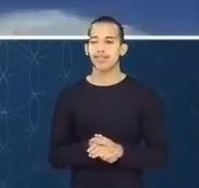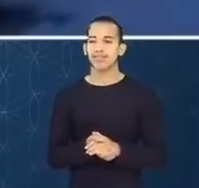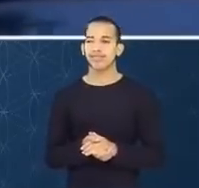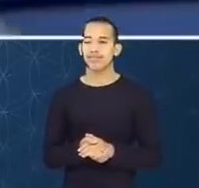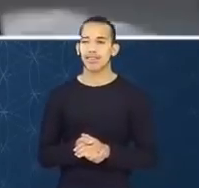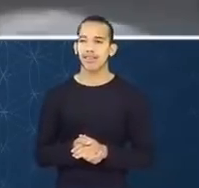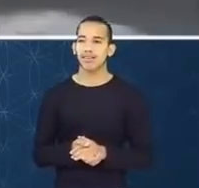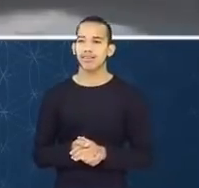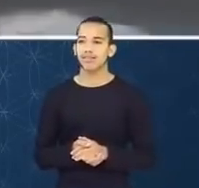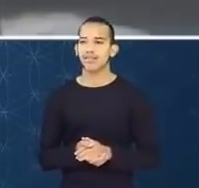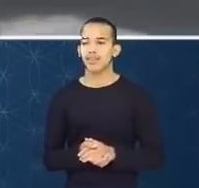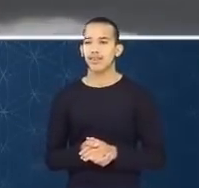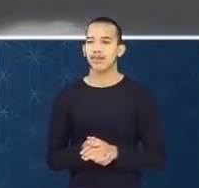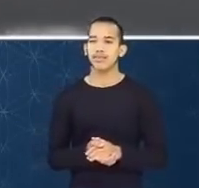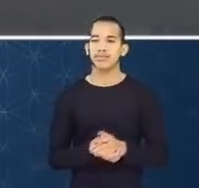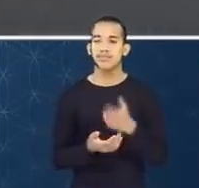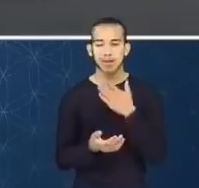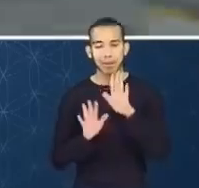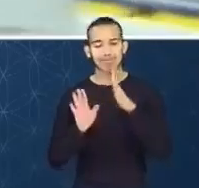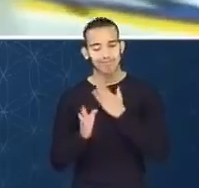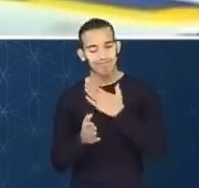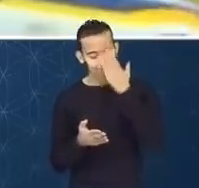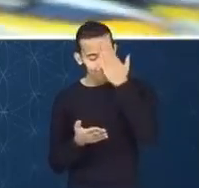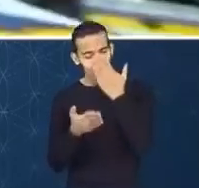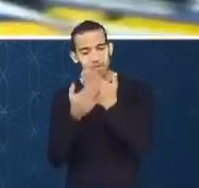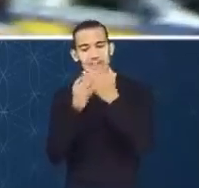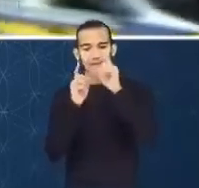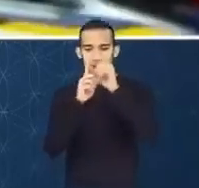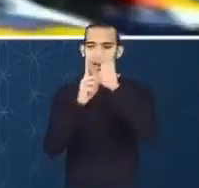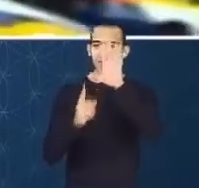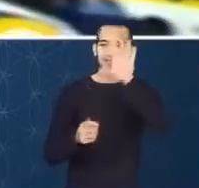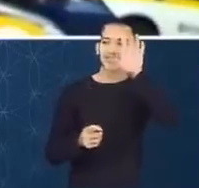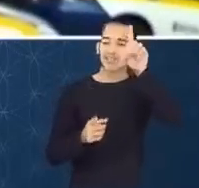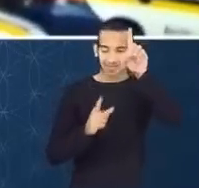Mas eu confiei na tua palavra, Senhor.